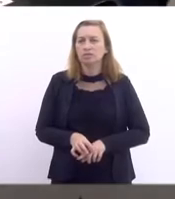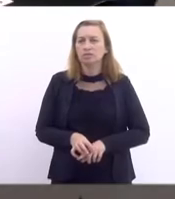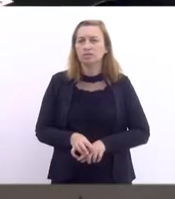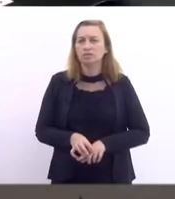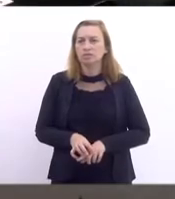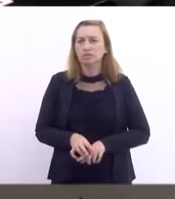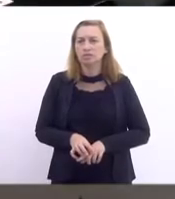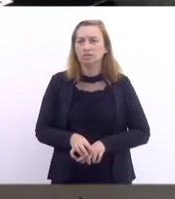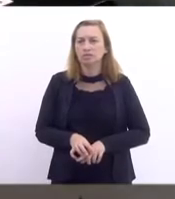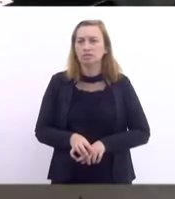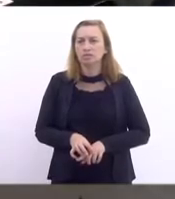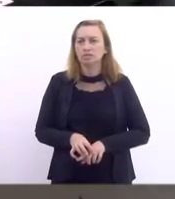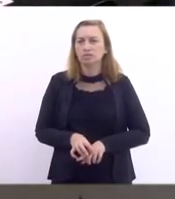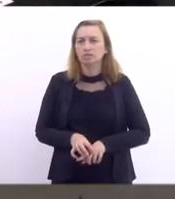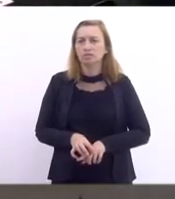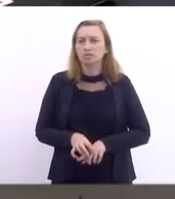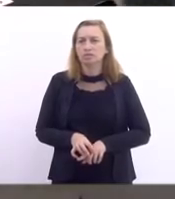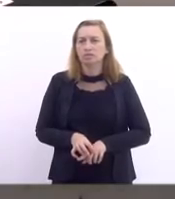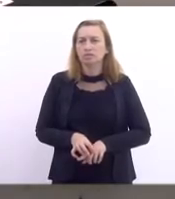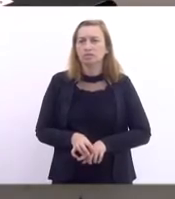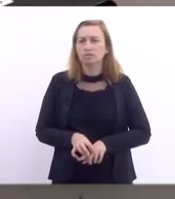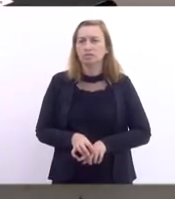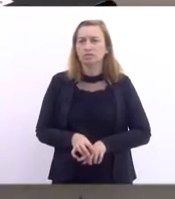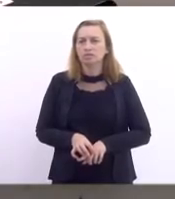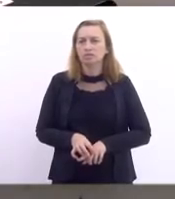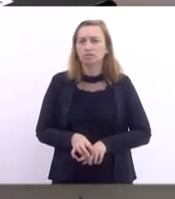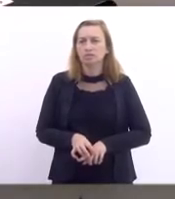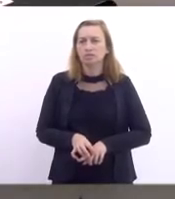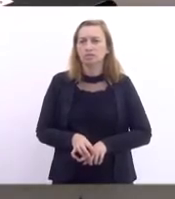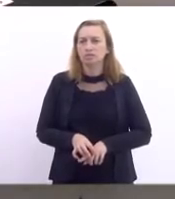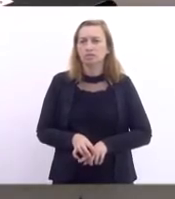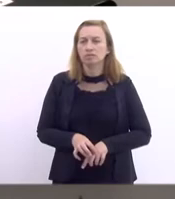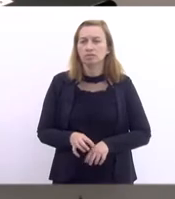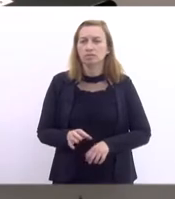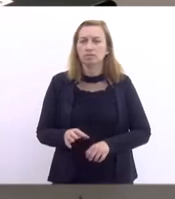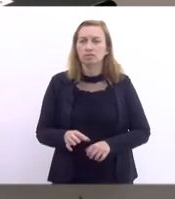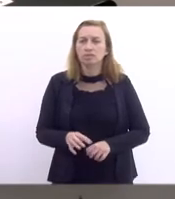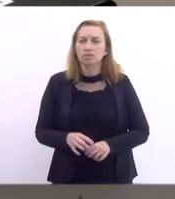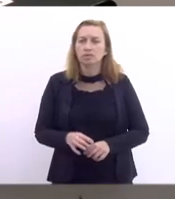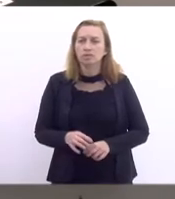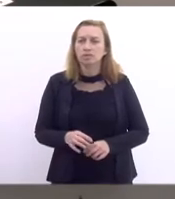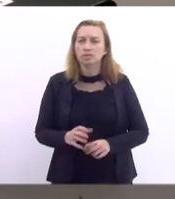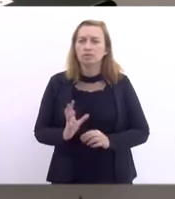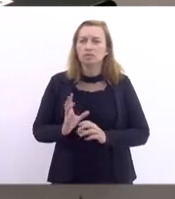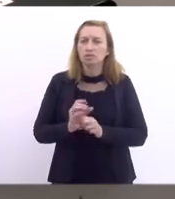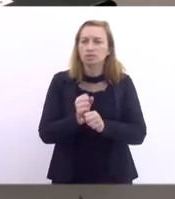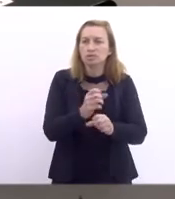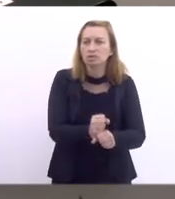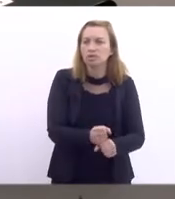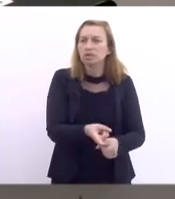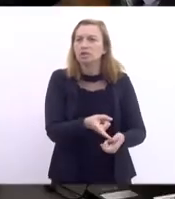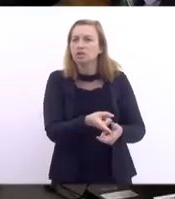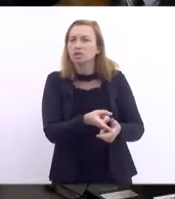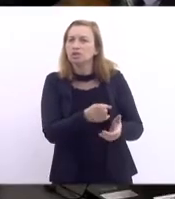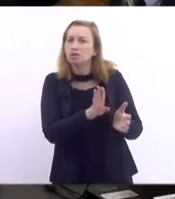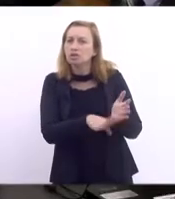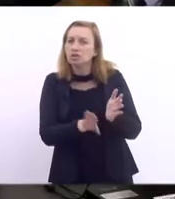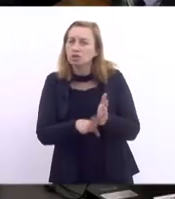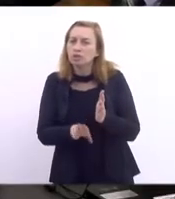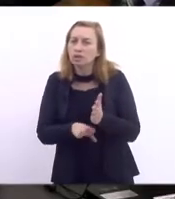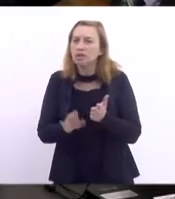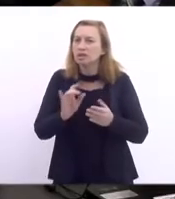assim Como investimento as amortizações são contabilizados como despesas de capital